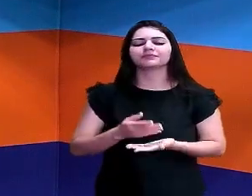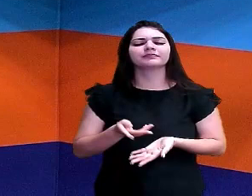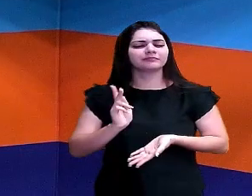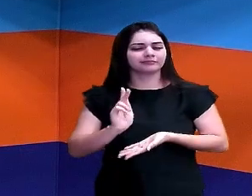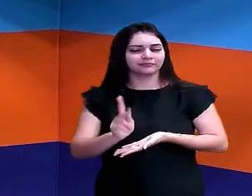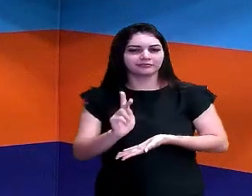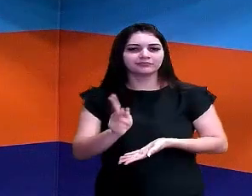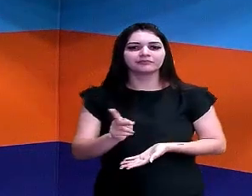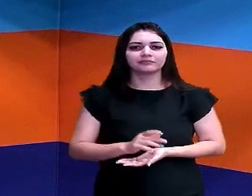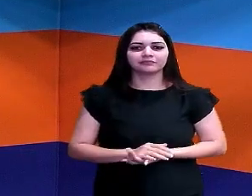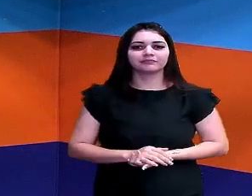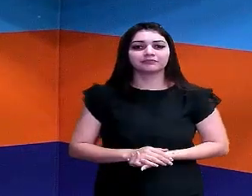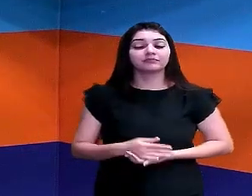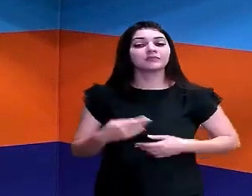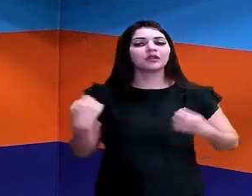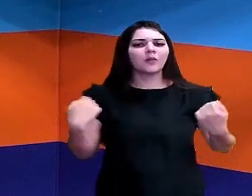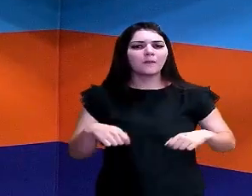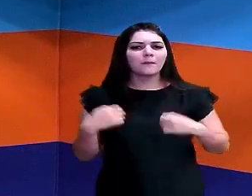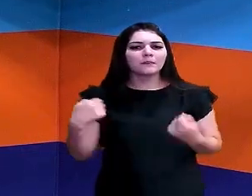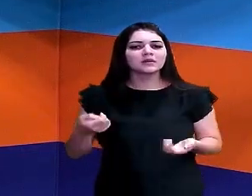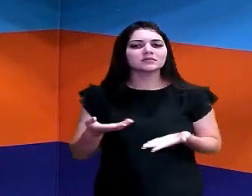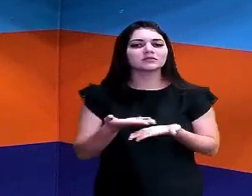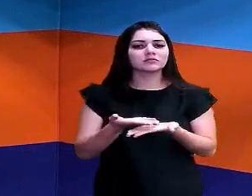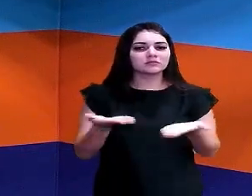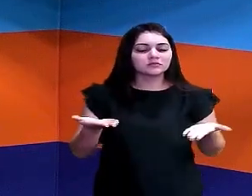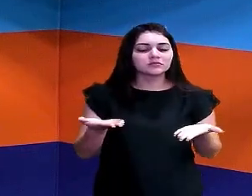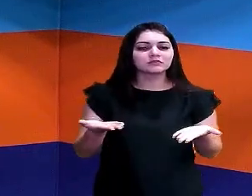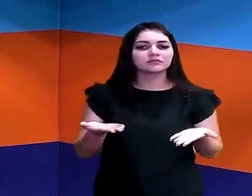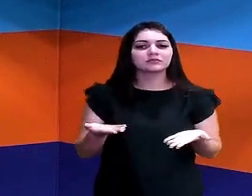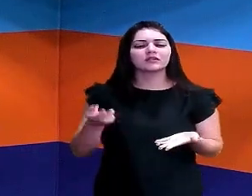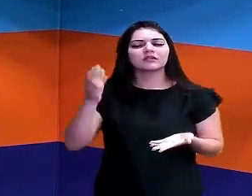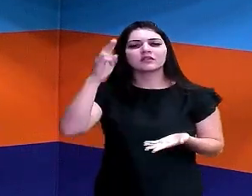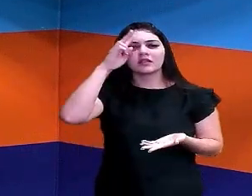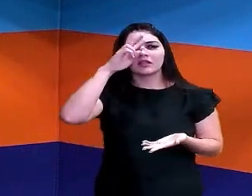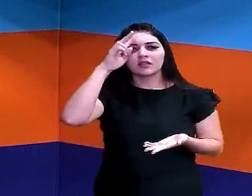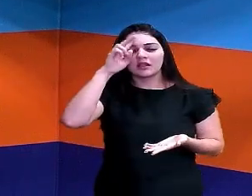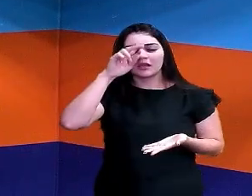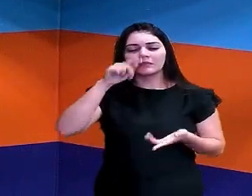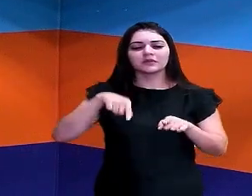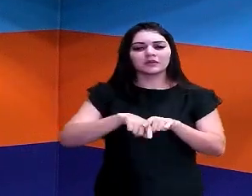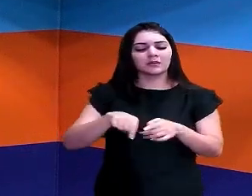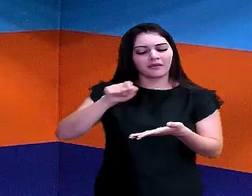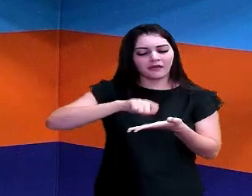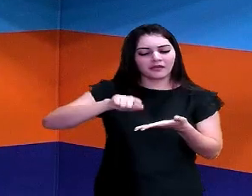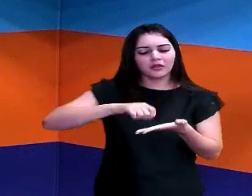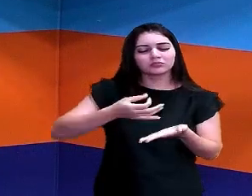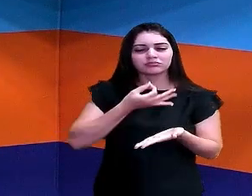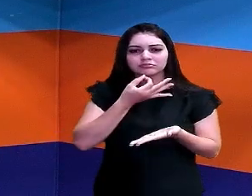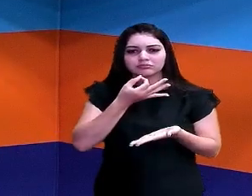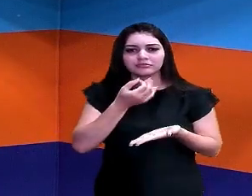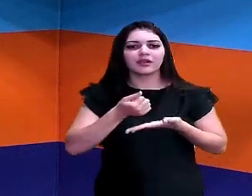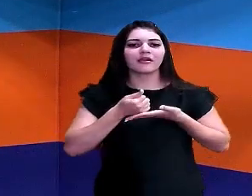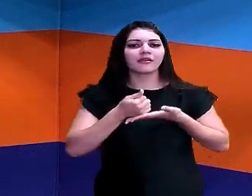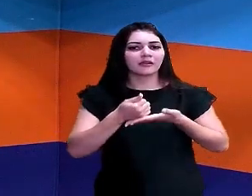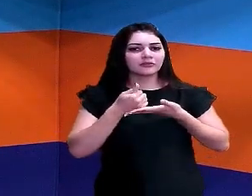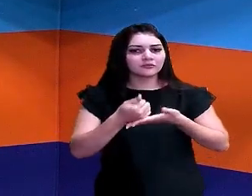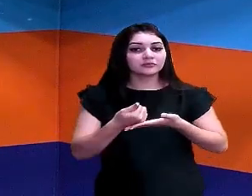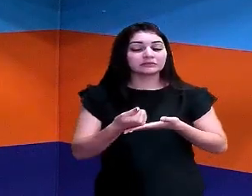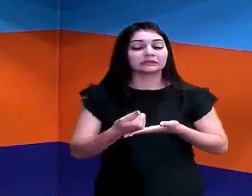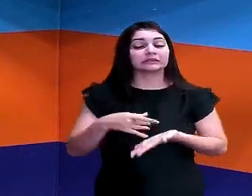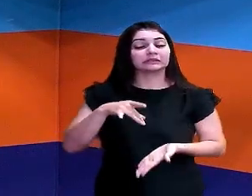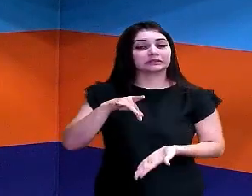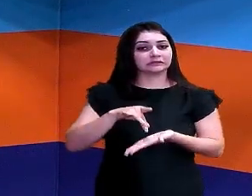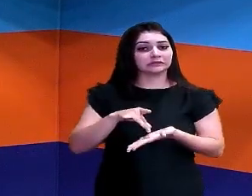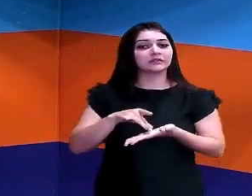continuar. Eu preciso que você relembre e anote aí algumas dicas que nos ajudam, tá? Isso aí você